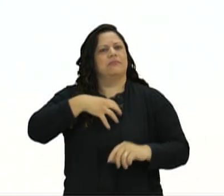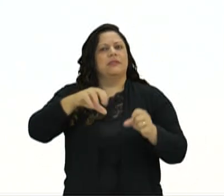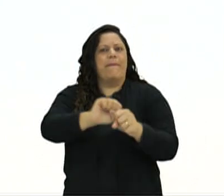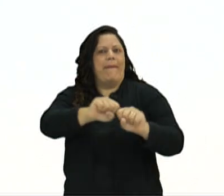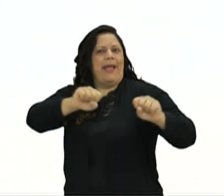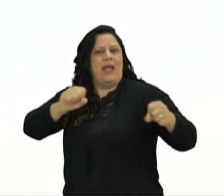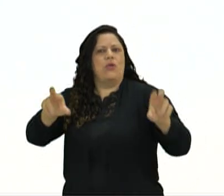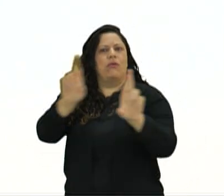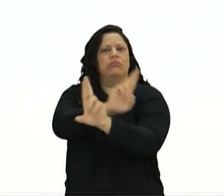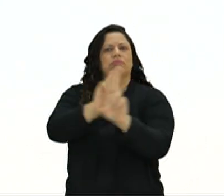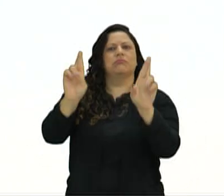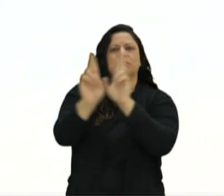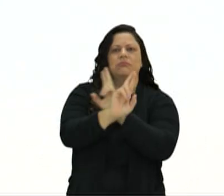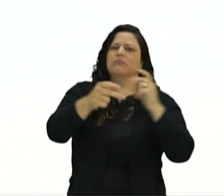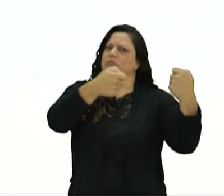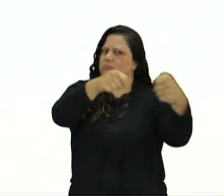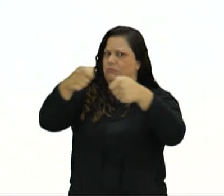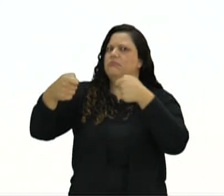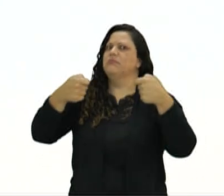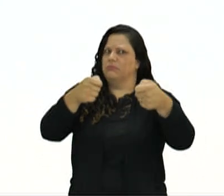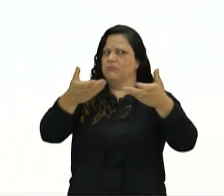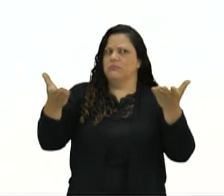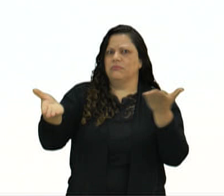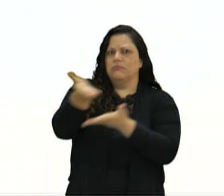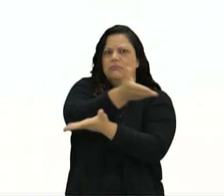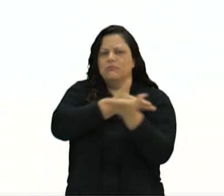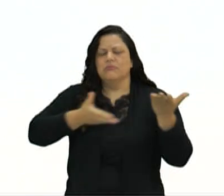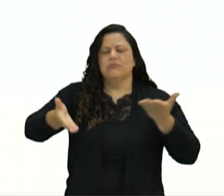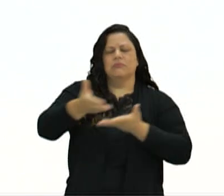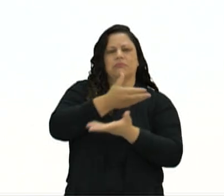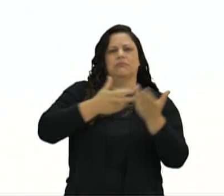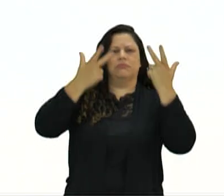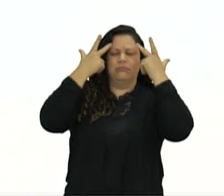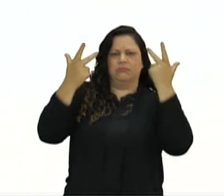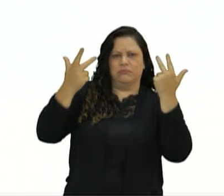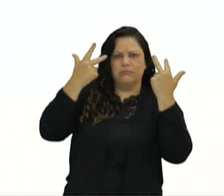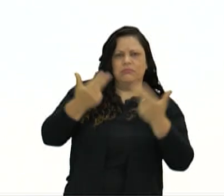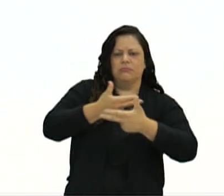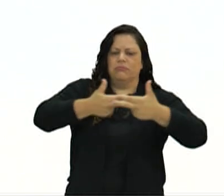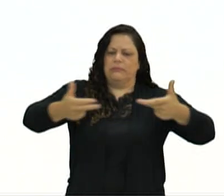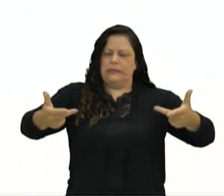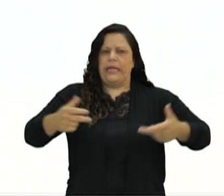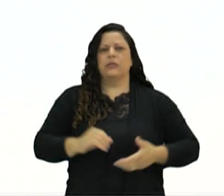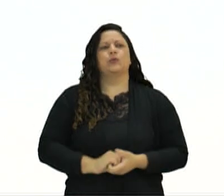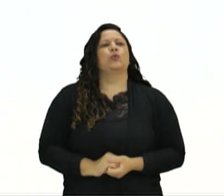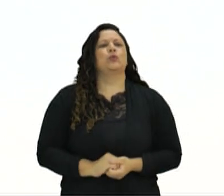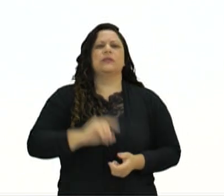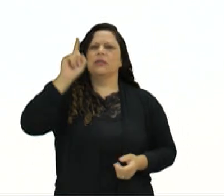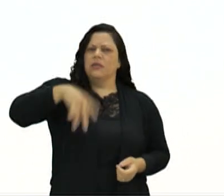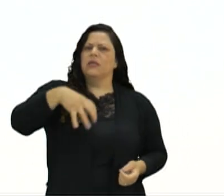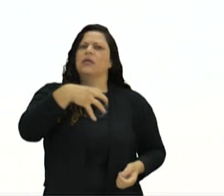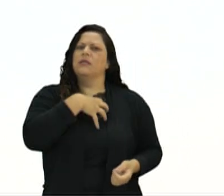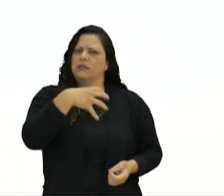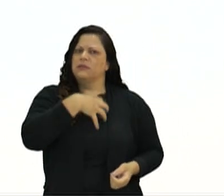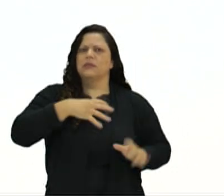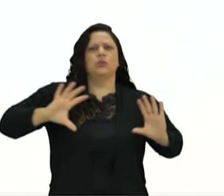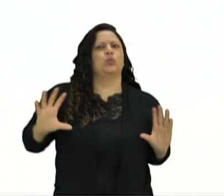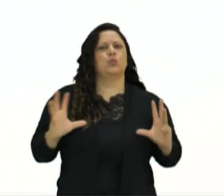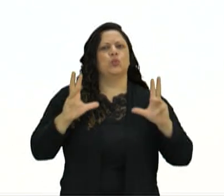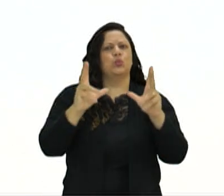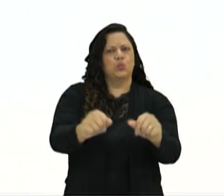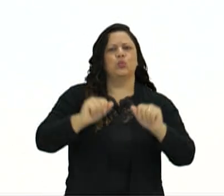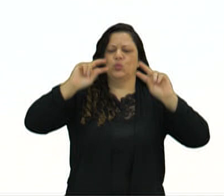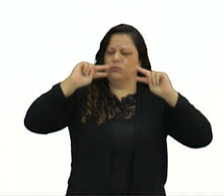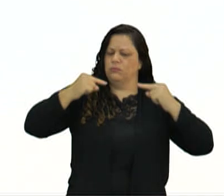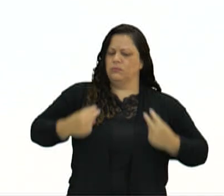relações necessárias que derivam da natureza das coisas. Nesse sentido, todos os